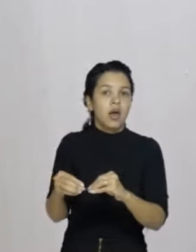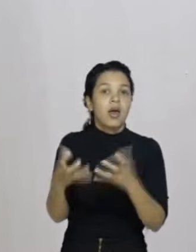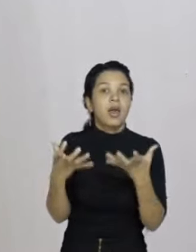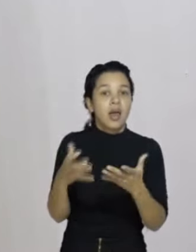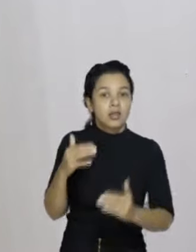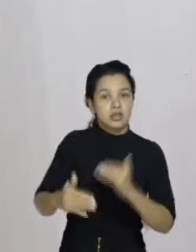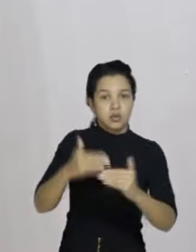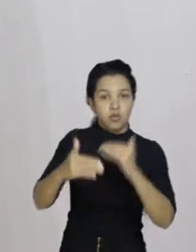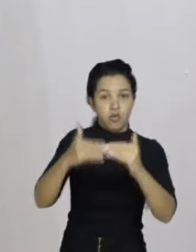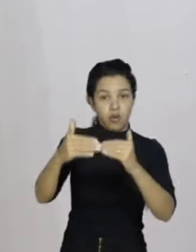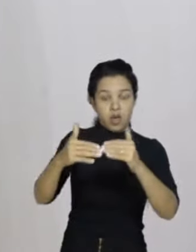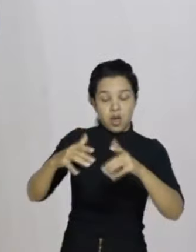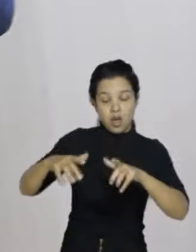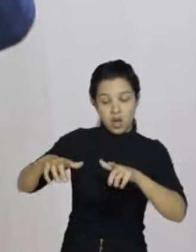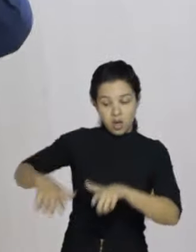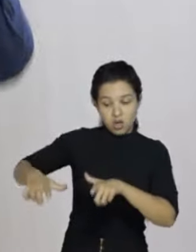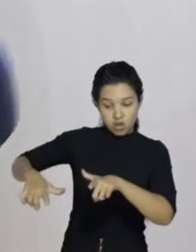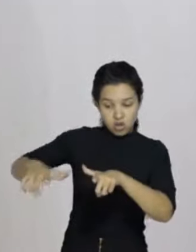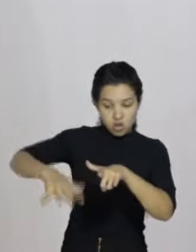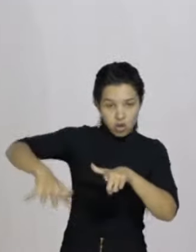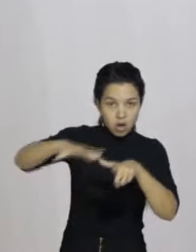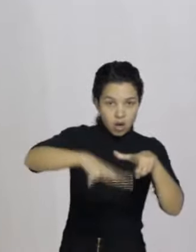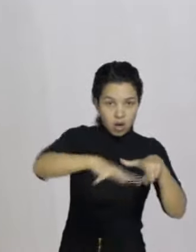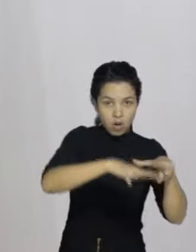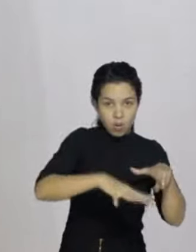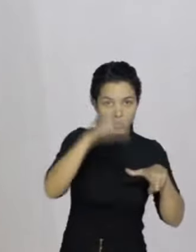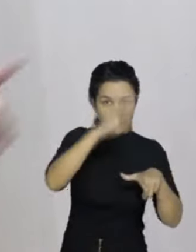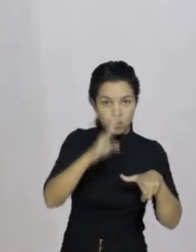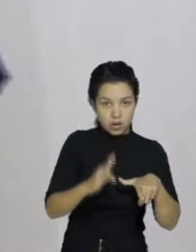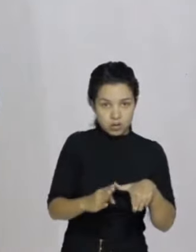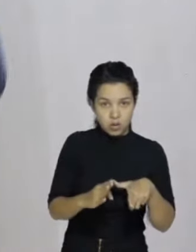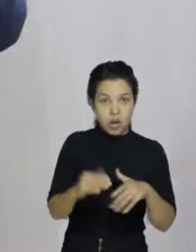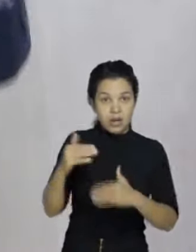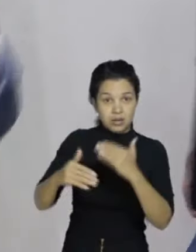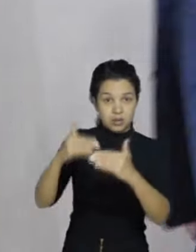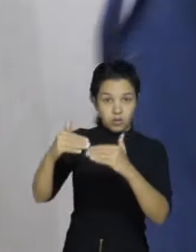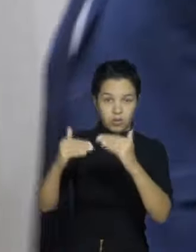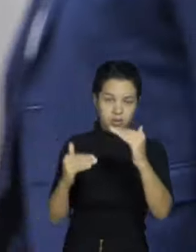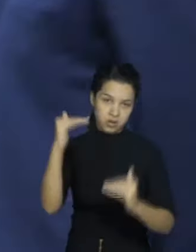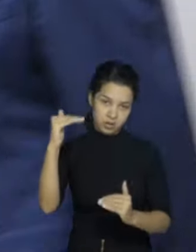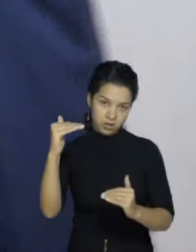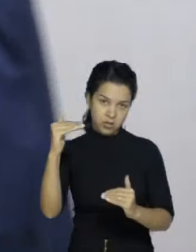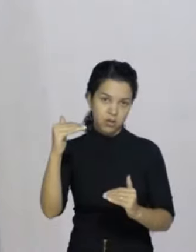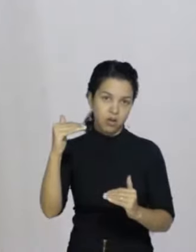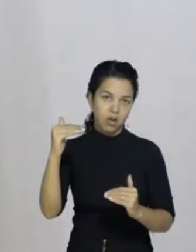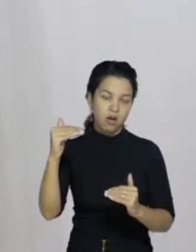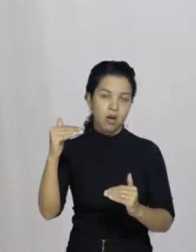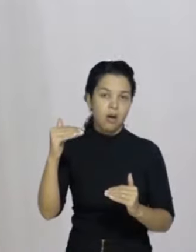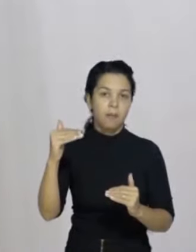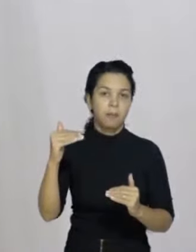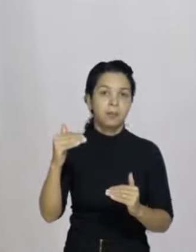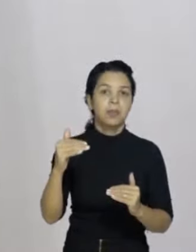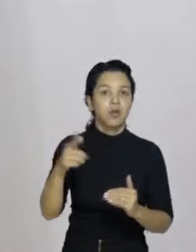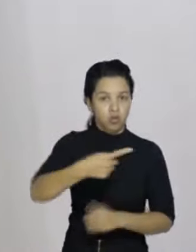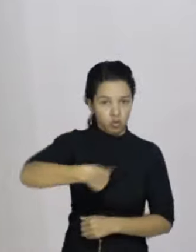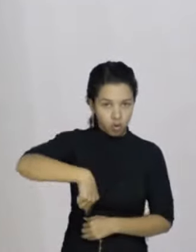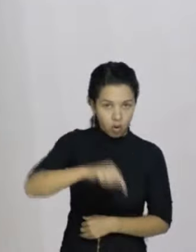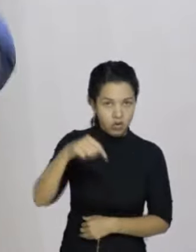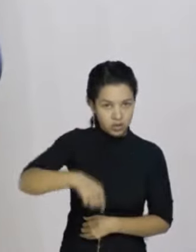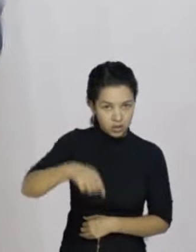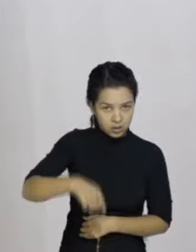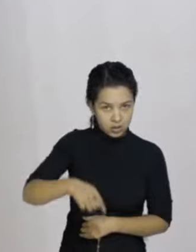desenvolver regiões do país que estão com desenvolvimento desequilibrado frente a outras regiões pois nós temos uma